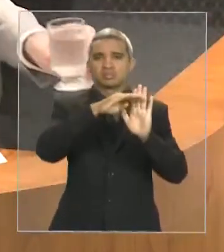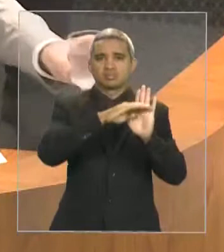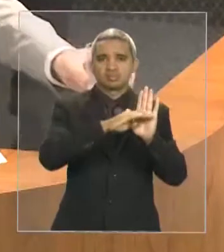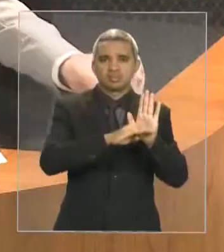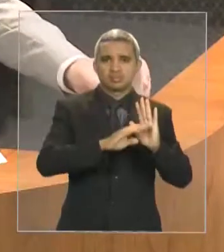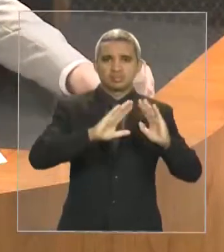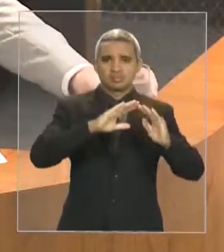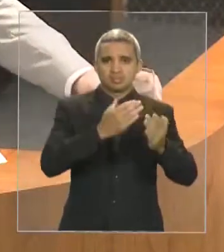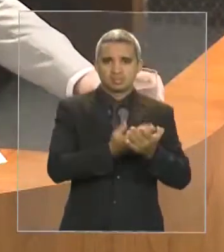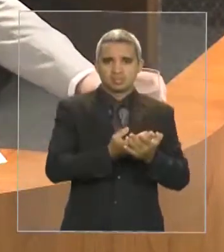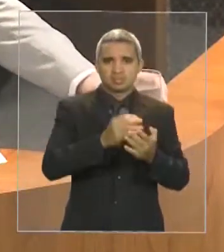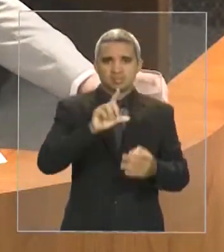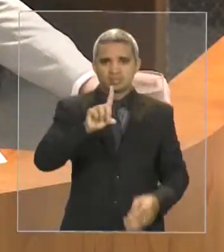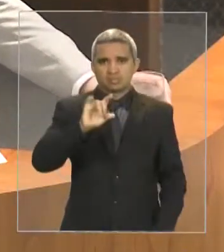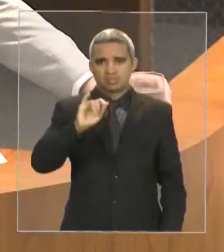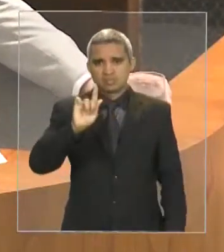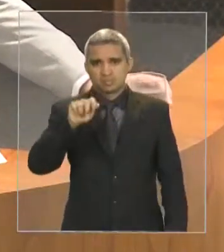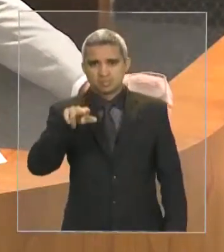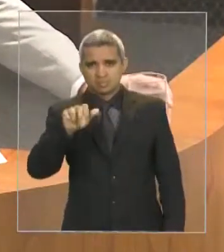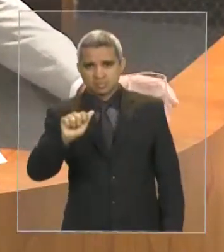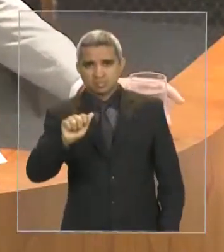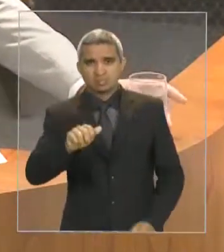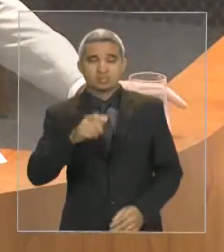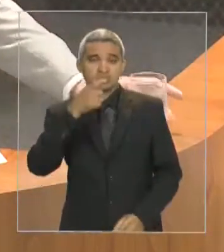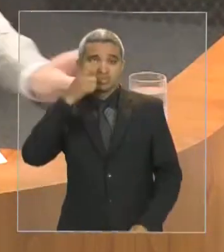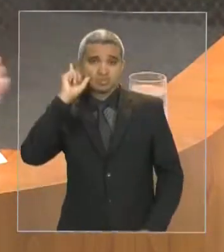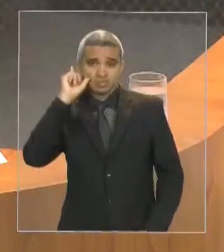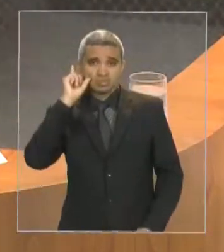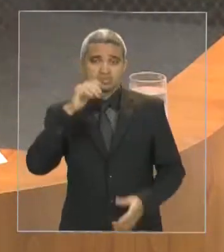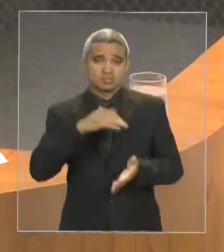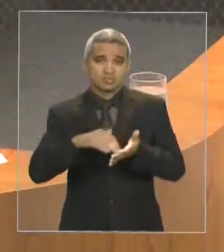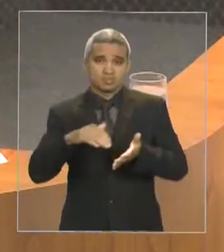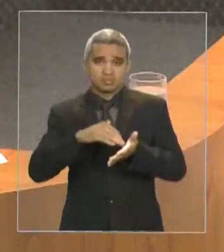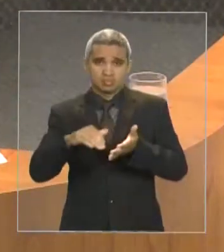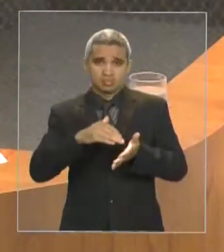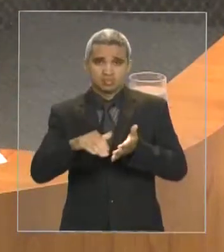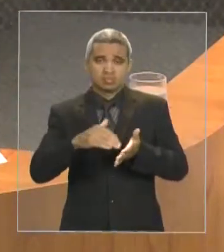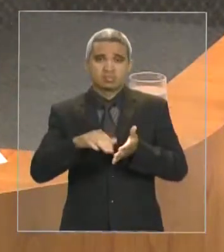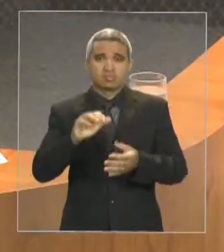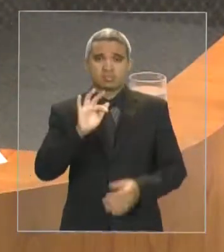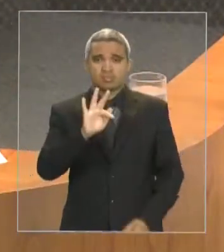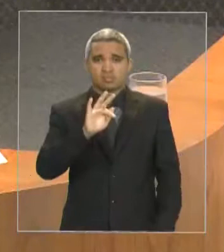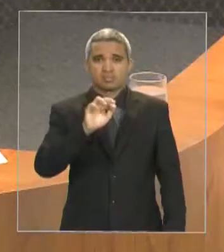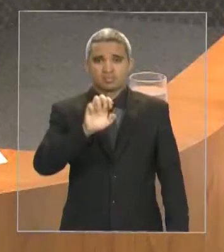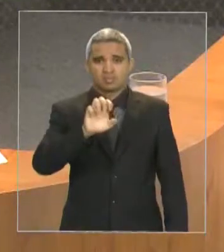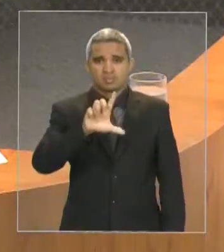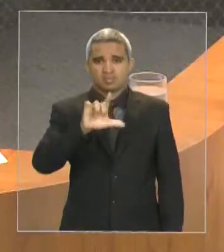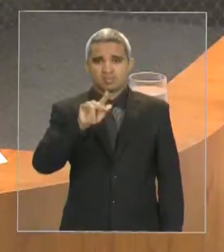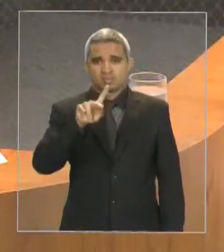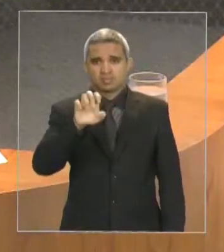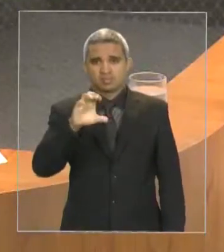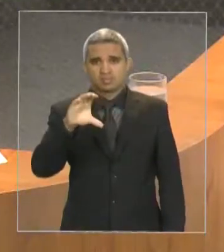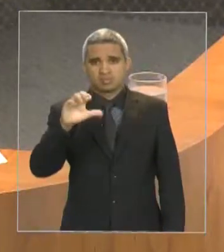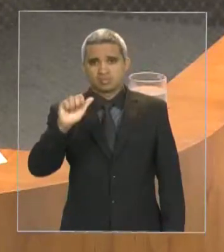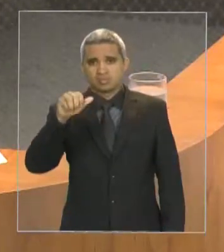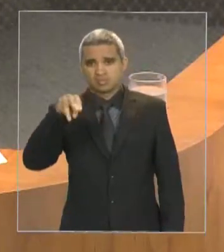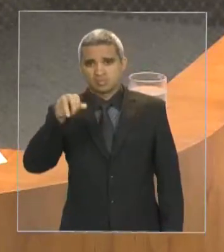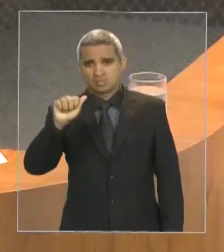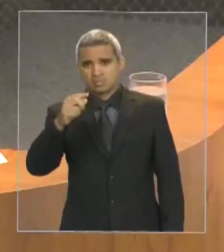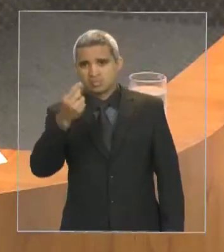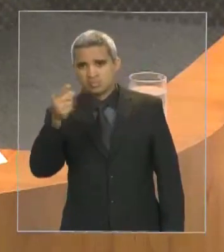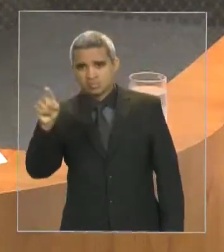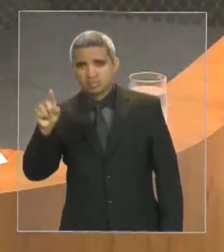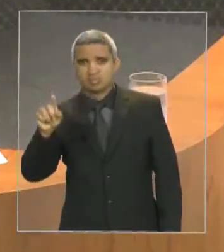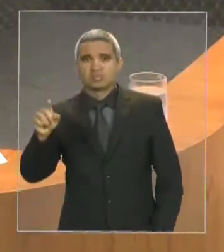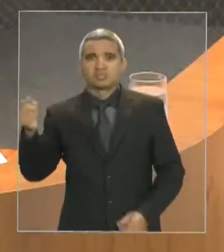Ontem o secretário Felipe Camarão esteve aqui conosco na Assembleia, aproveitou para parabenizar, e